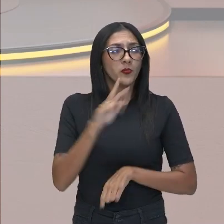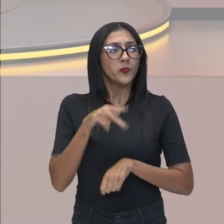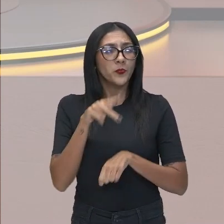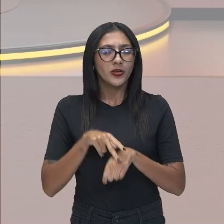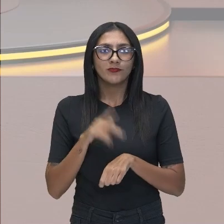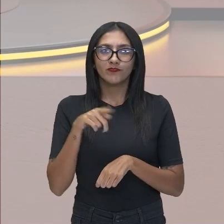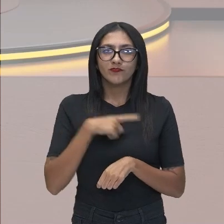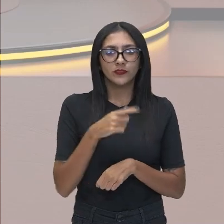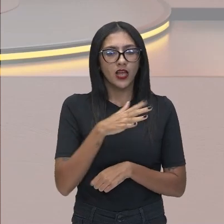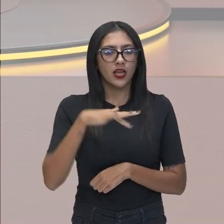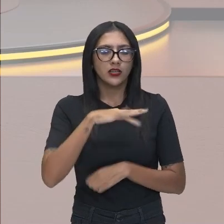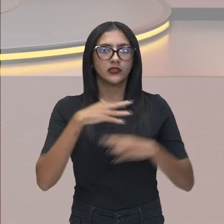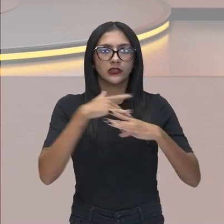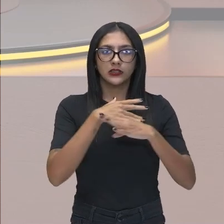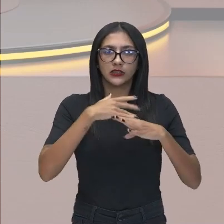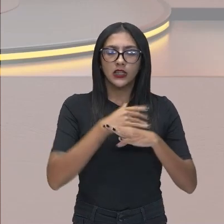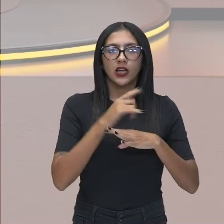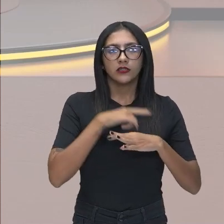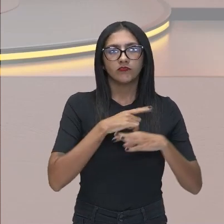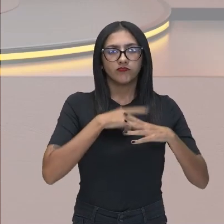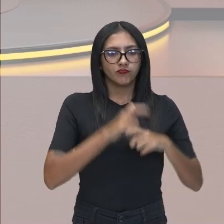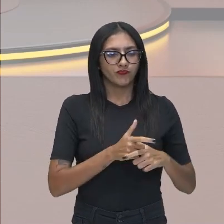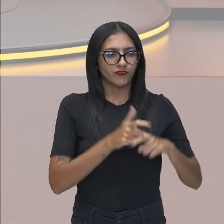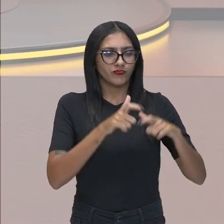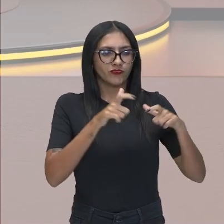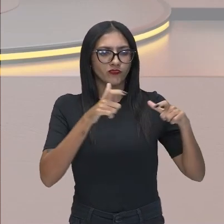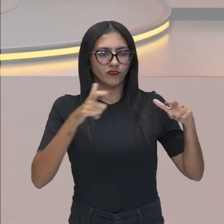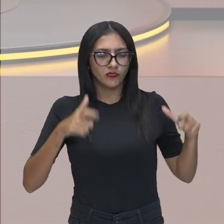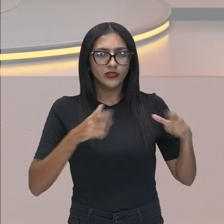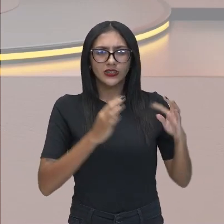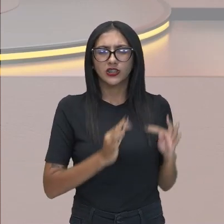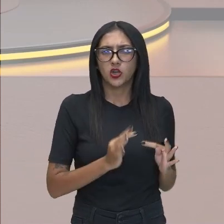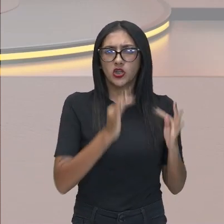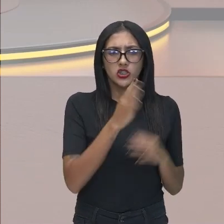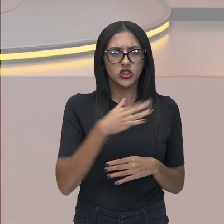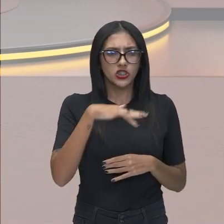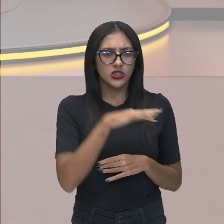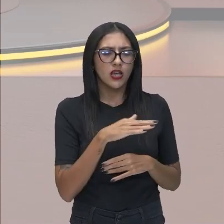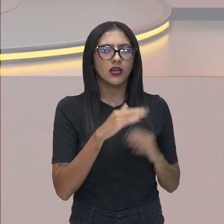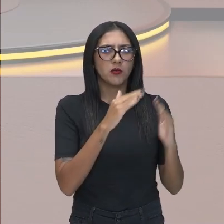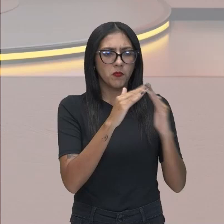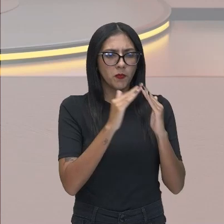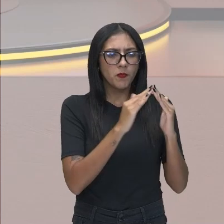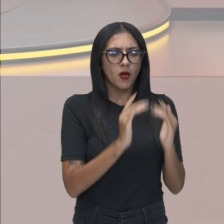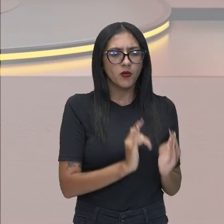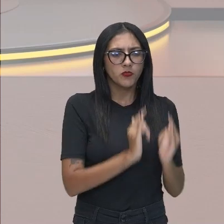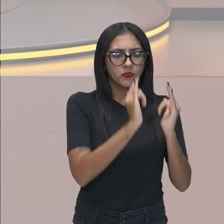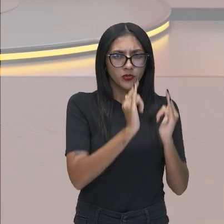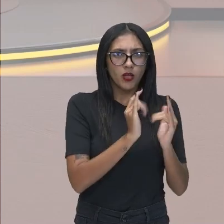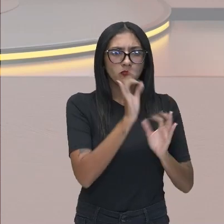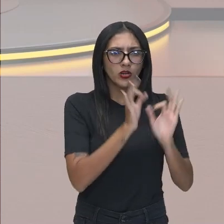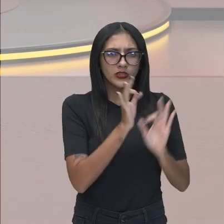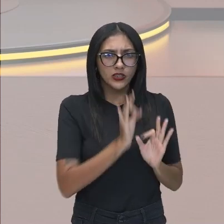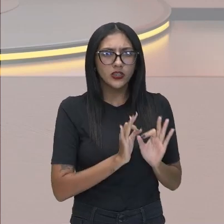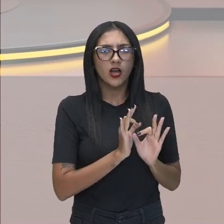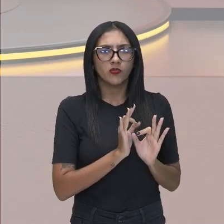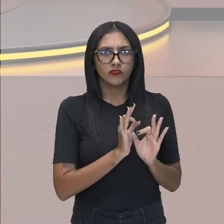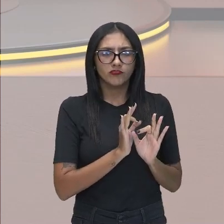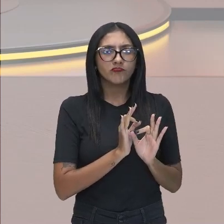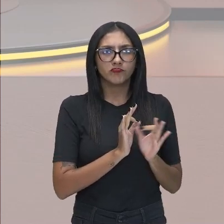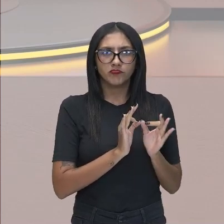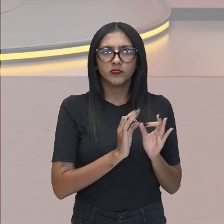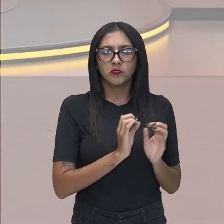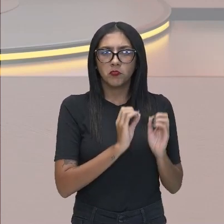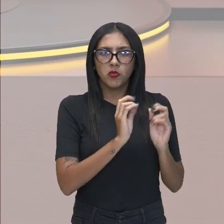crescem, né, a urbanização chega sem nenhum planejamento, né, e depois que se tenta, depois